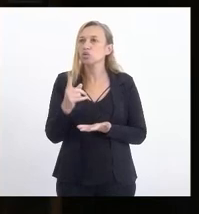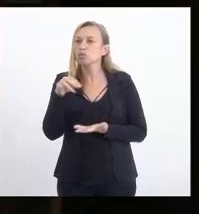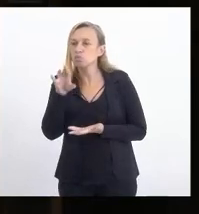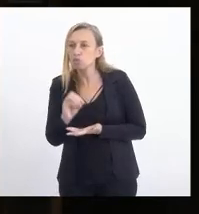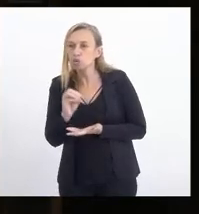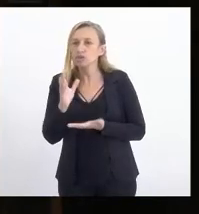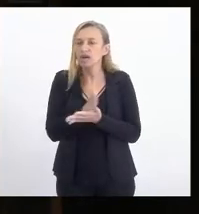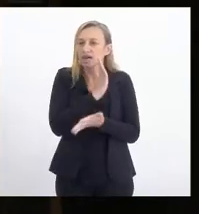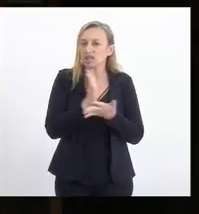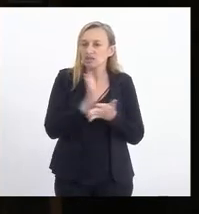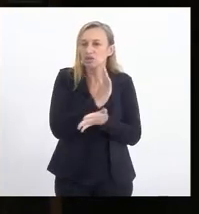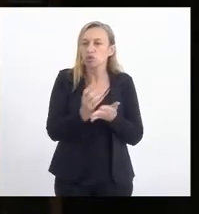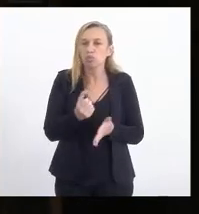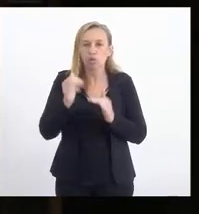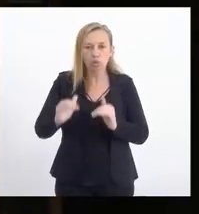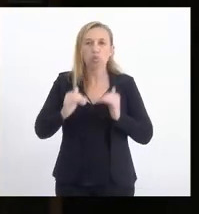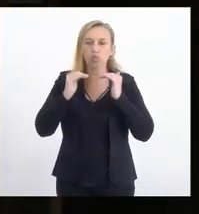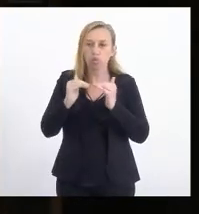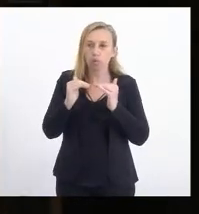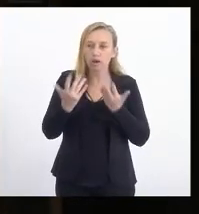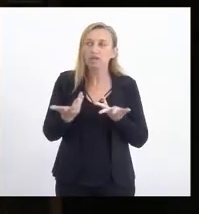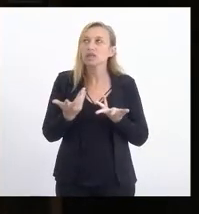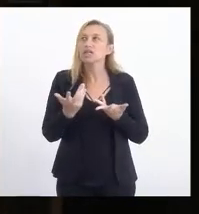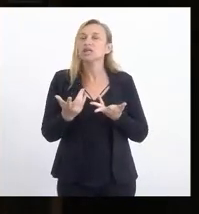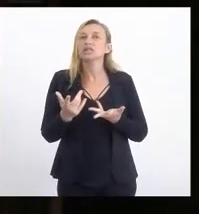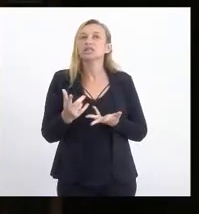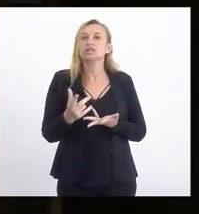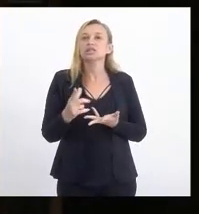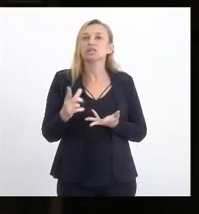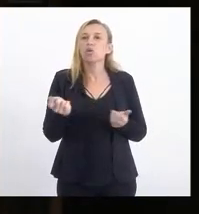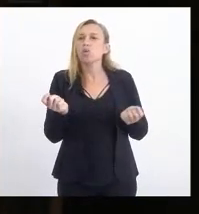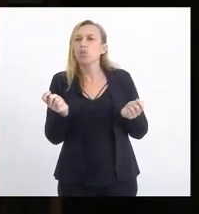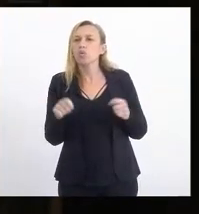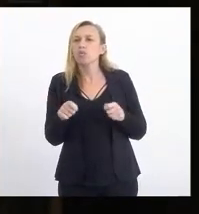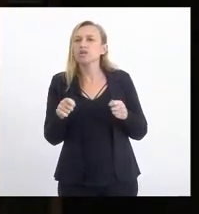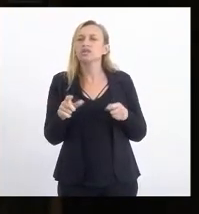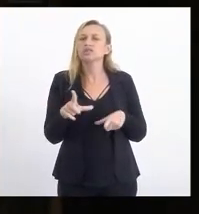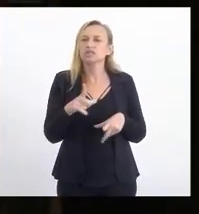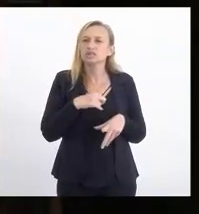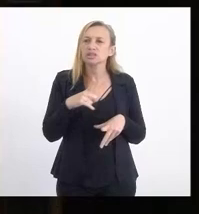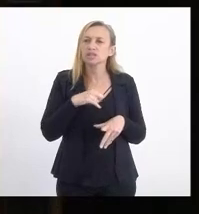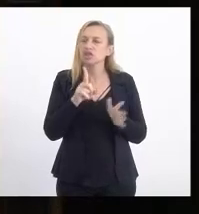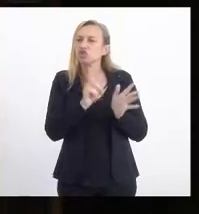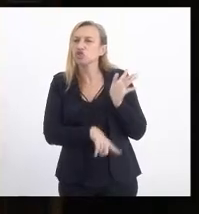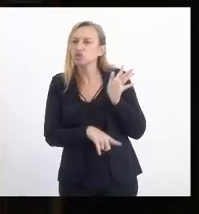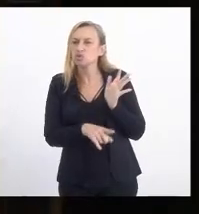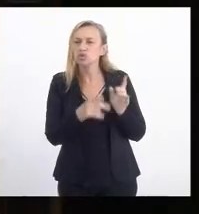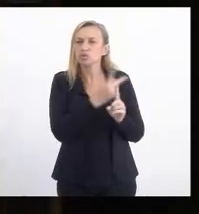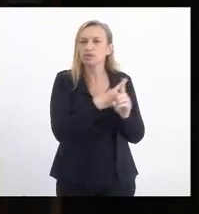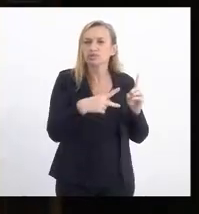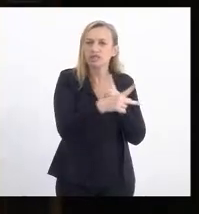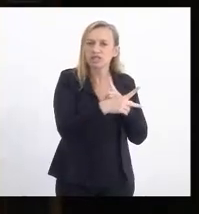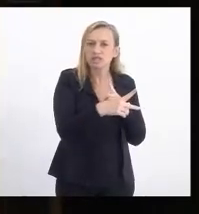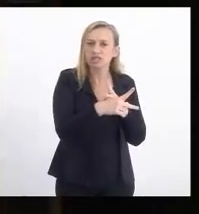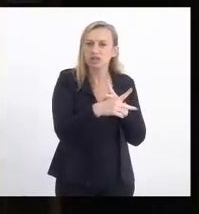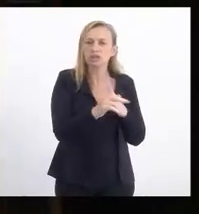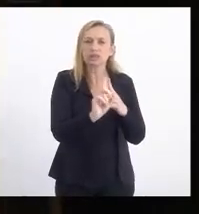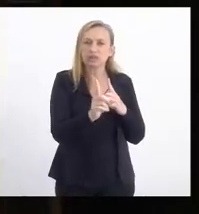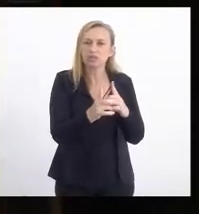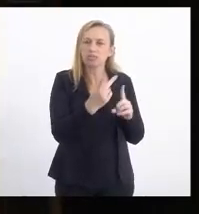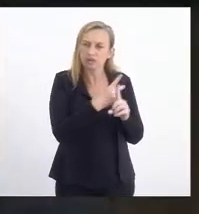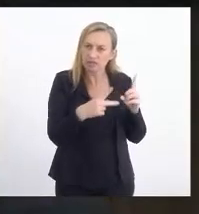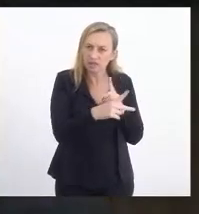vezes e ser um pouco acima ele acaba compensando pelo desconto Previdenciário não